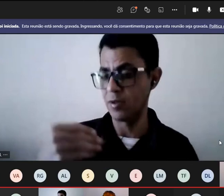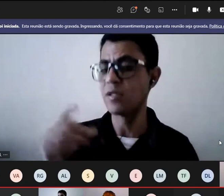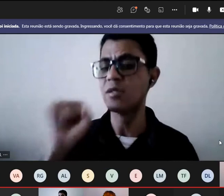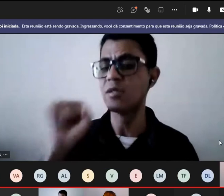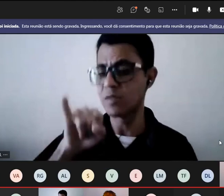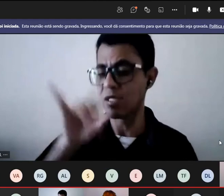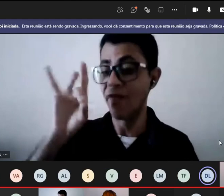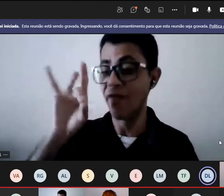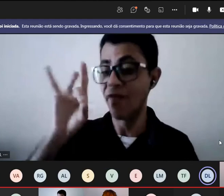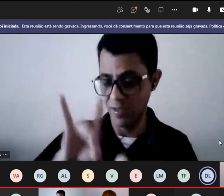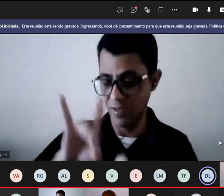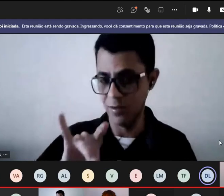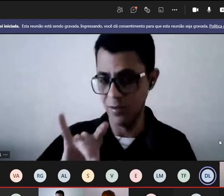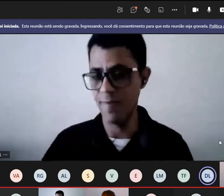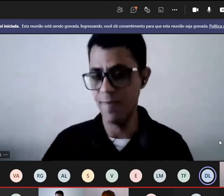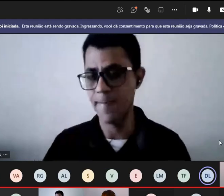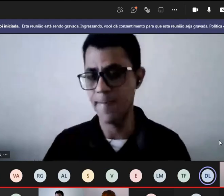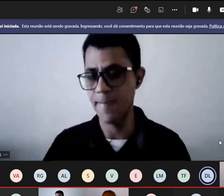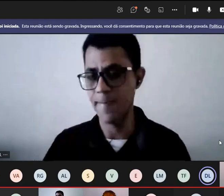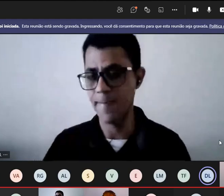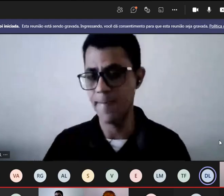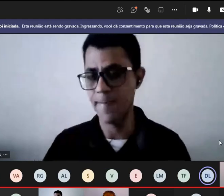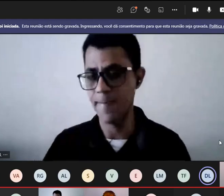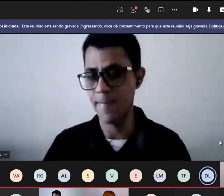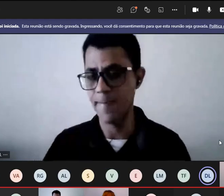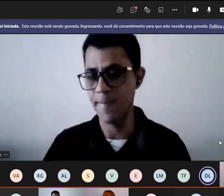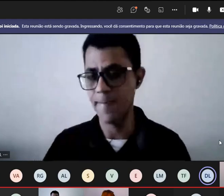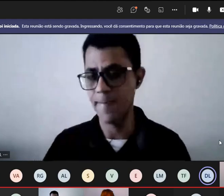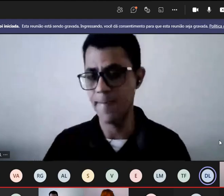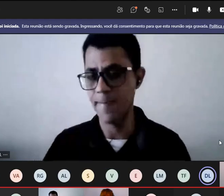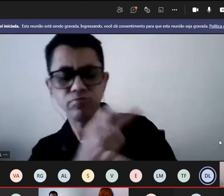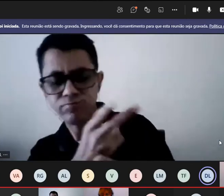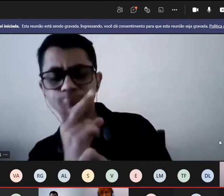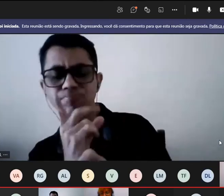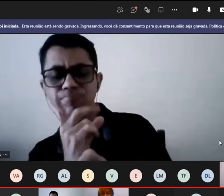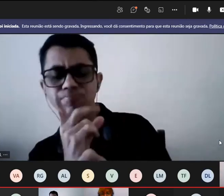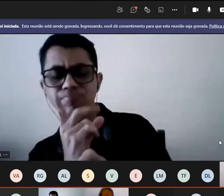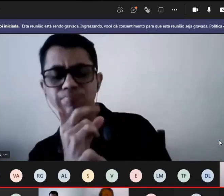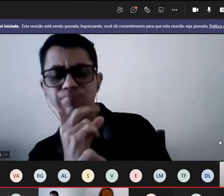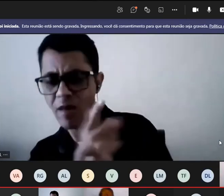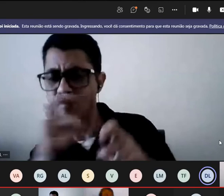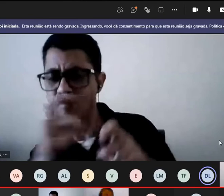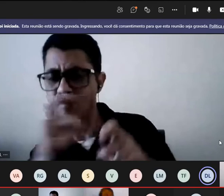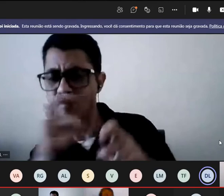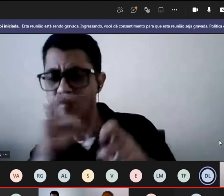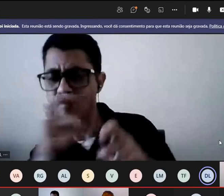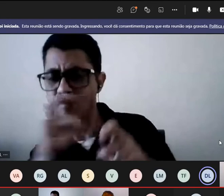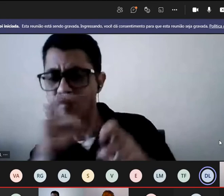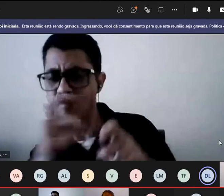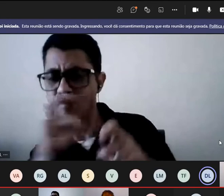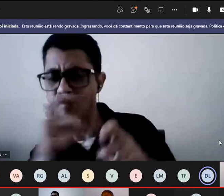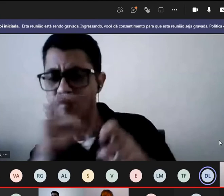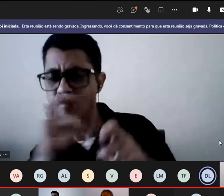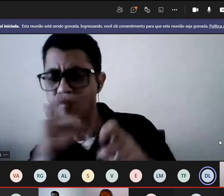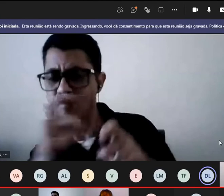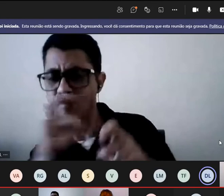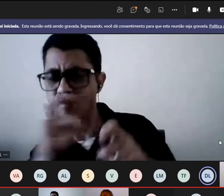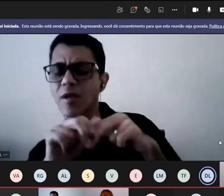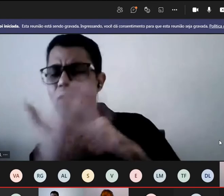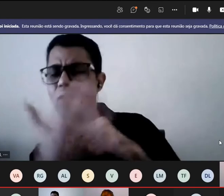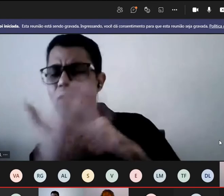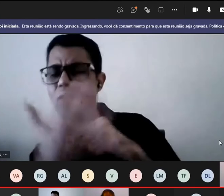assim, para quem vai procurar médico agora, e outras doenças, está muito parado,